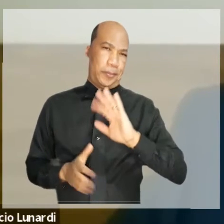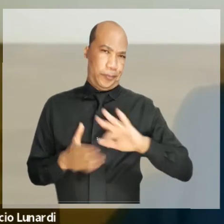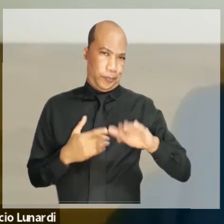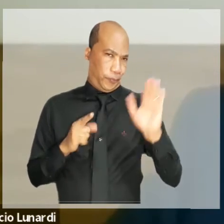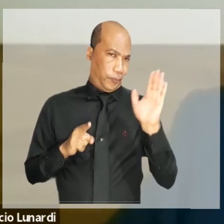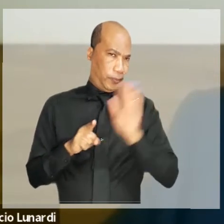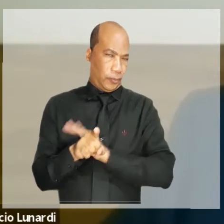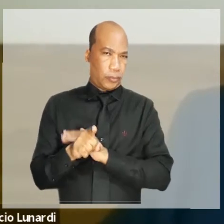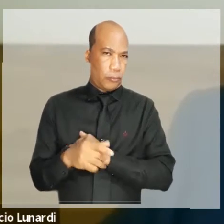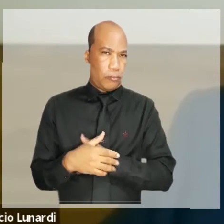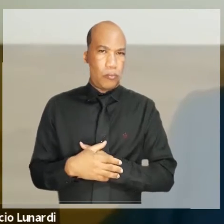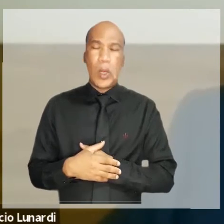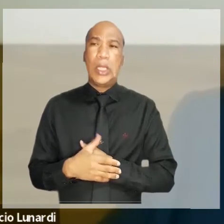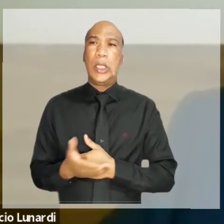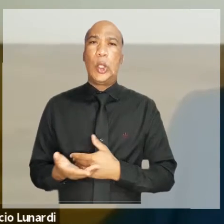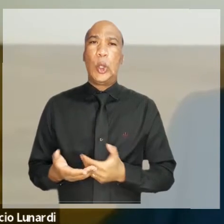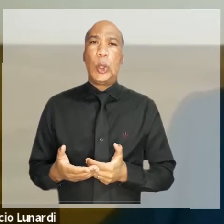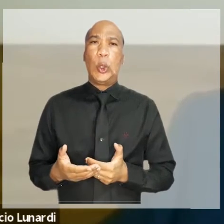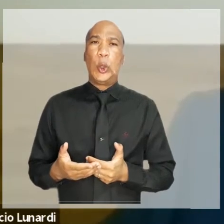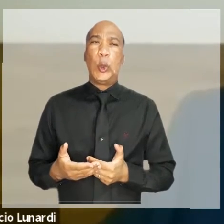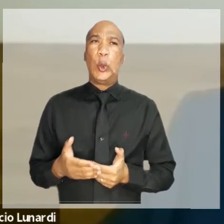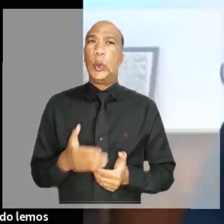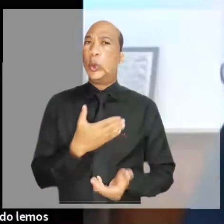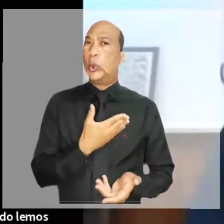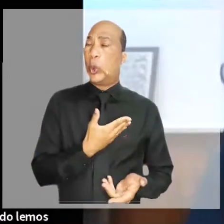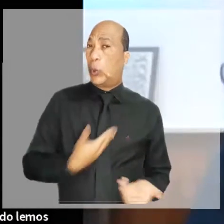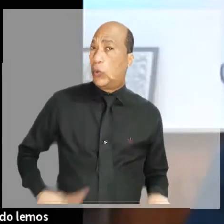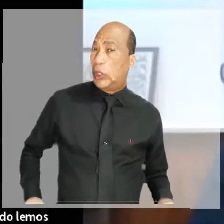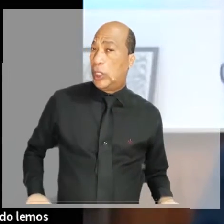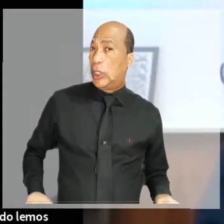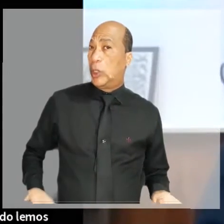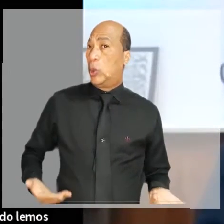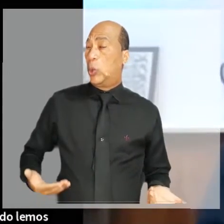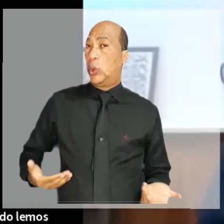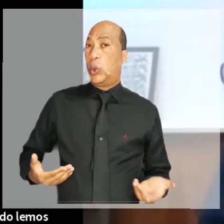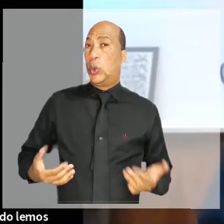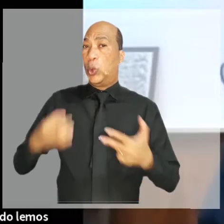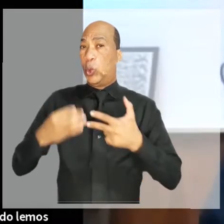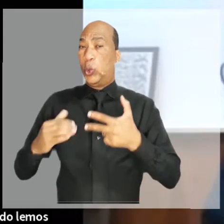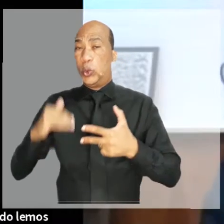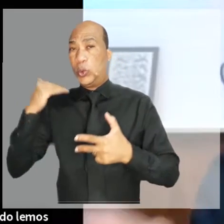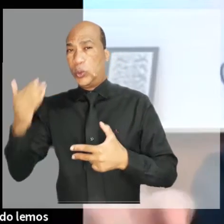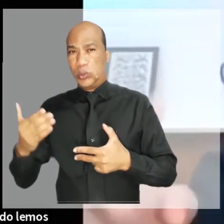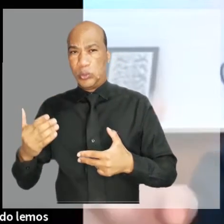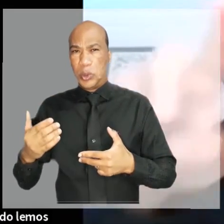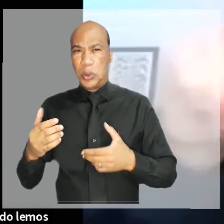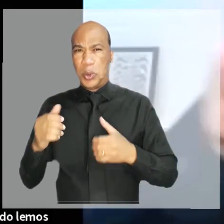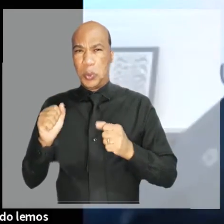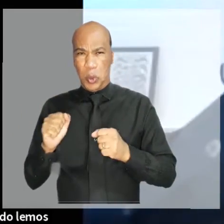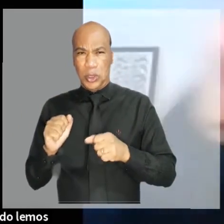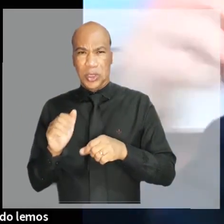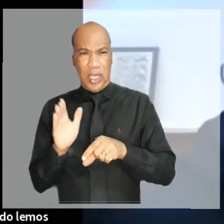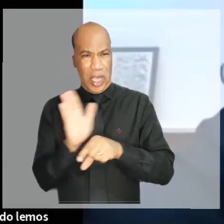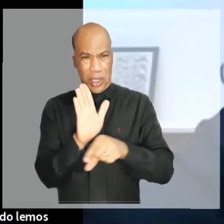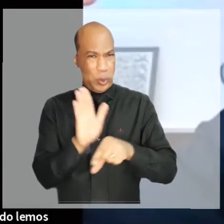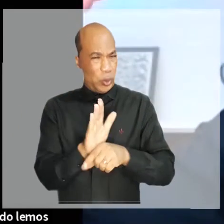desenvolvimento tecnológico do país? Pode, doutor Fabrício, porque é o seguinte, como eu falei, eu acho que a gente tem aqui